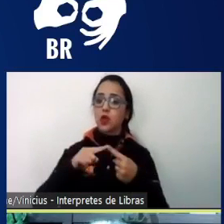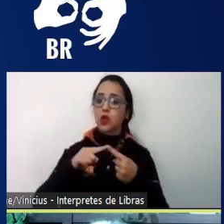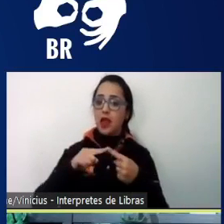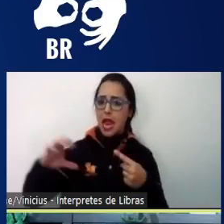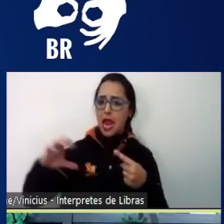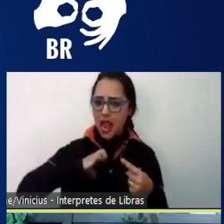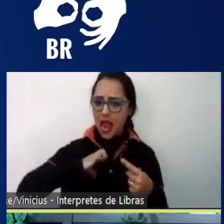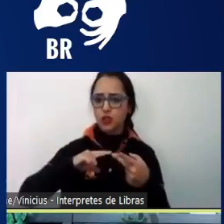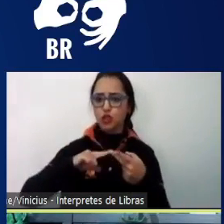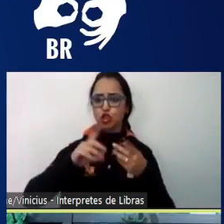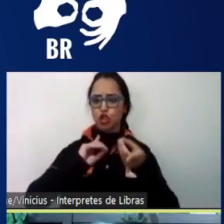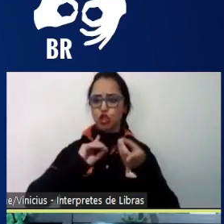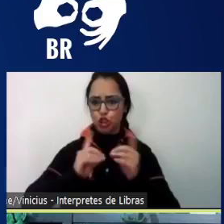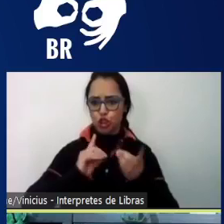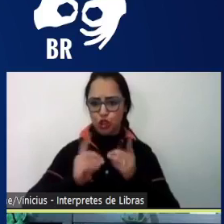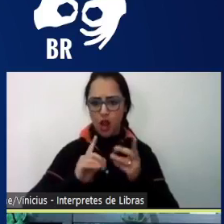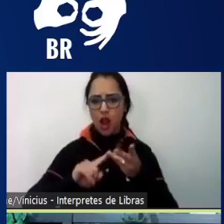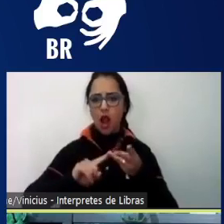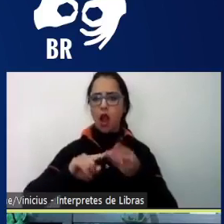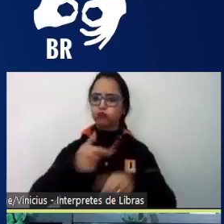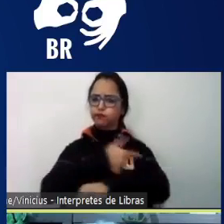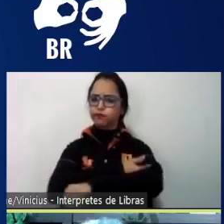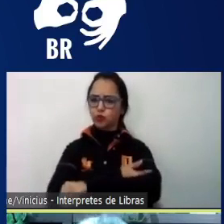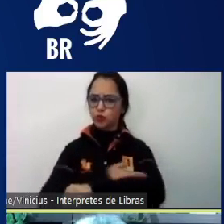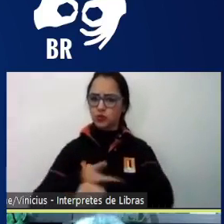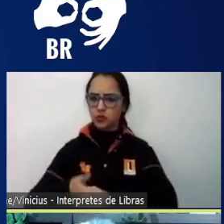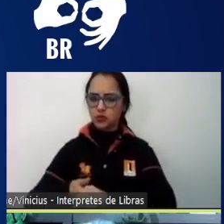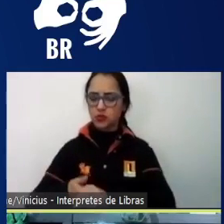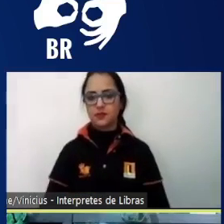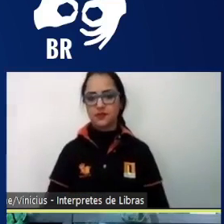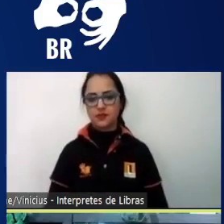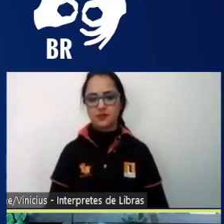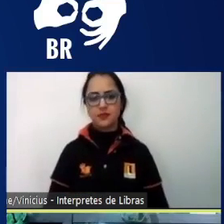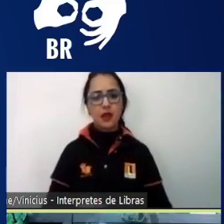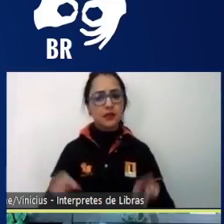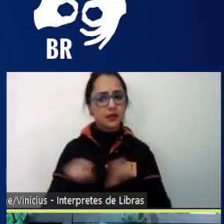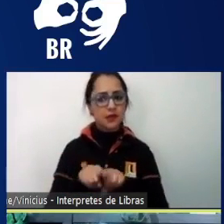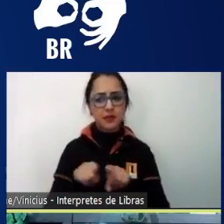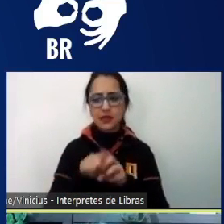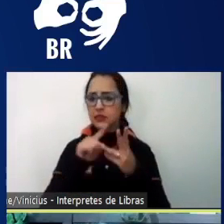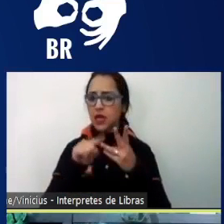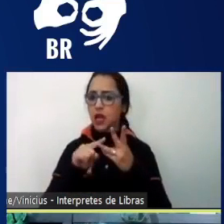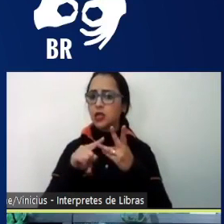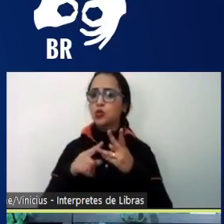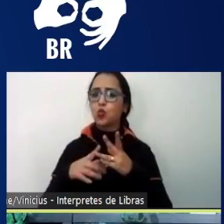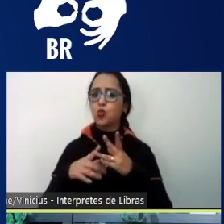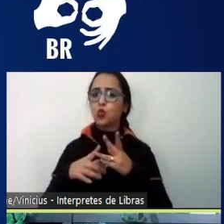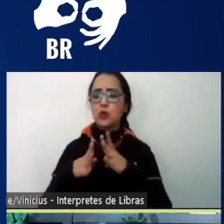diálogo e, acima de tudo, na espiritualidade.